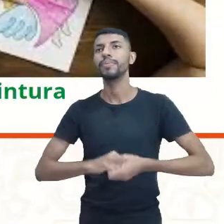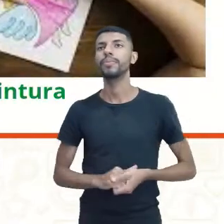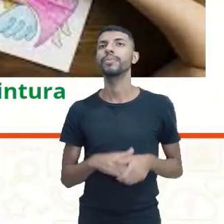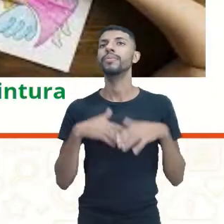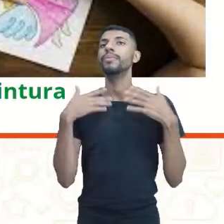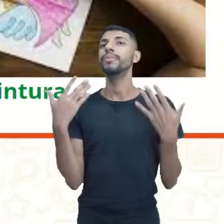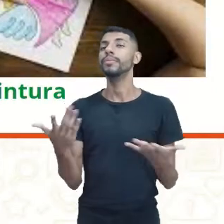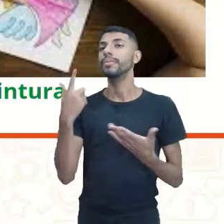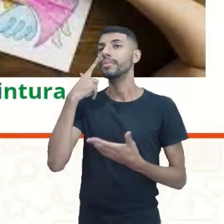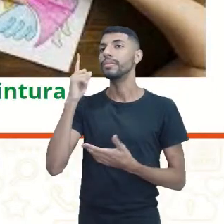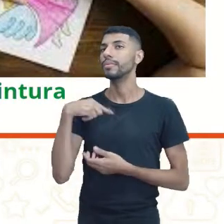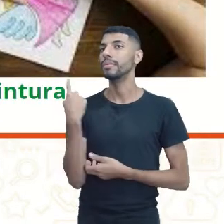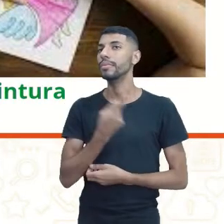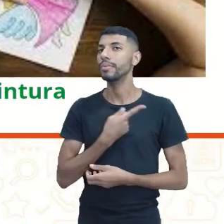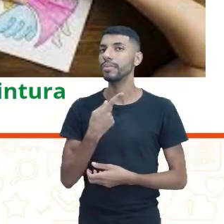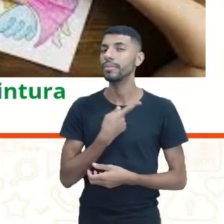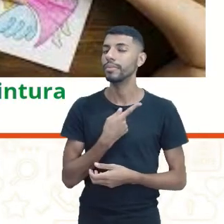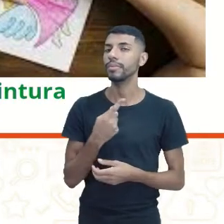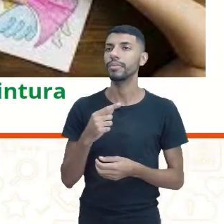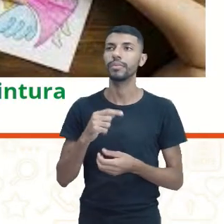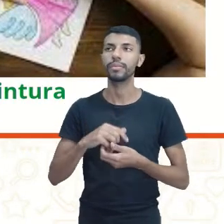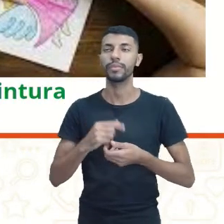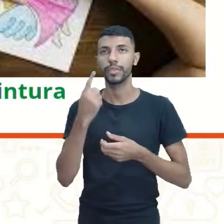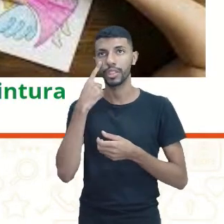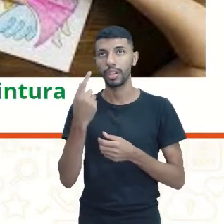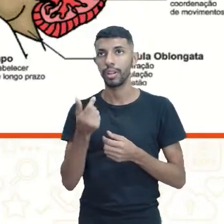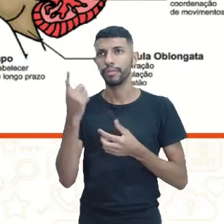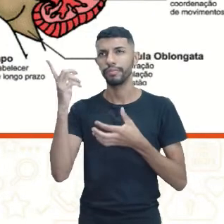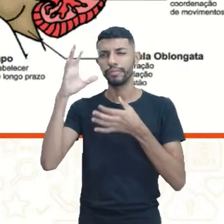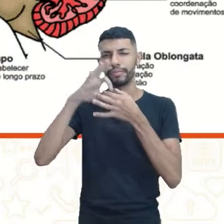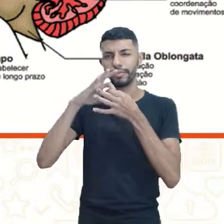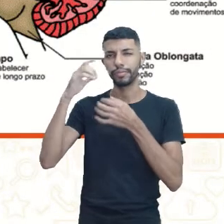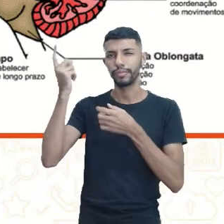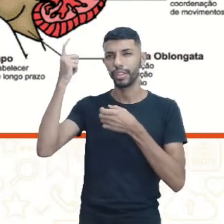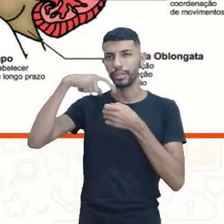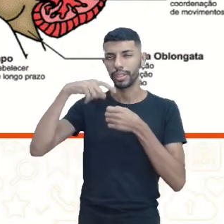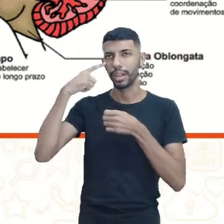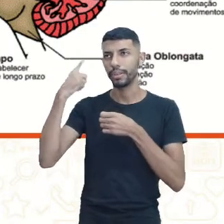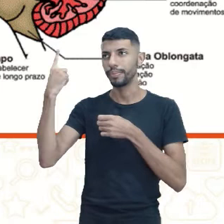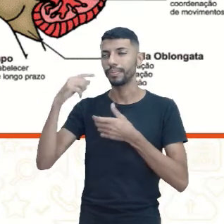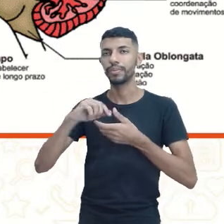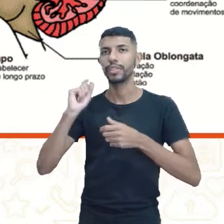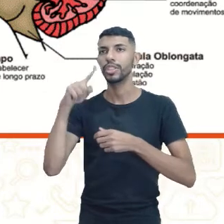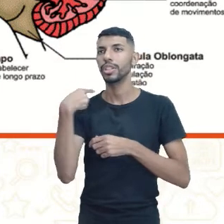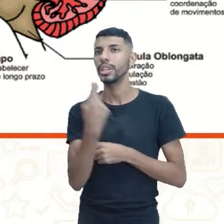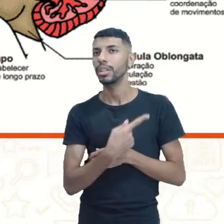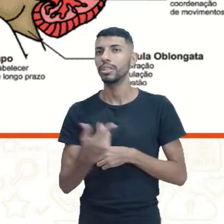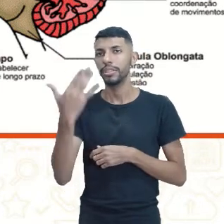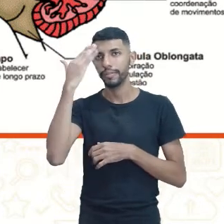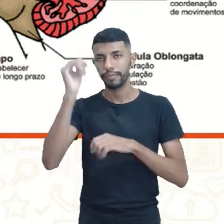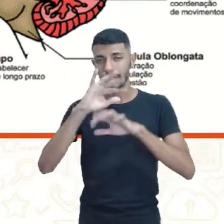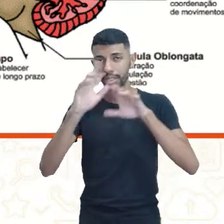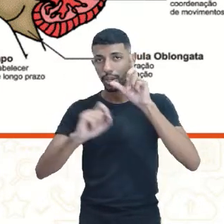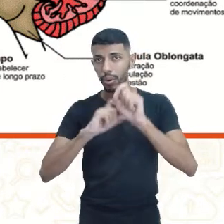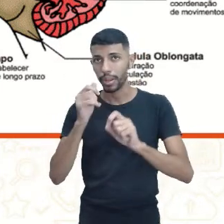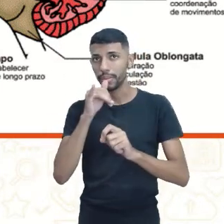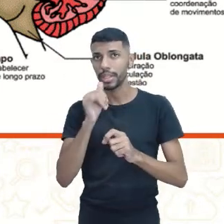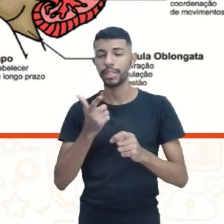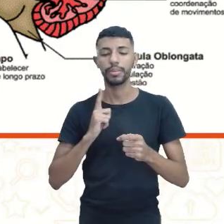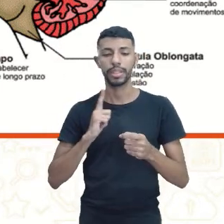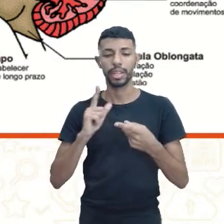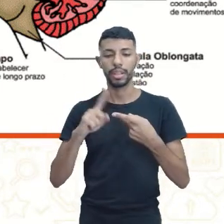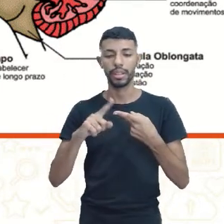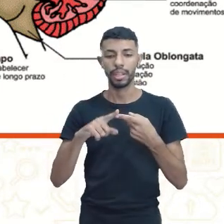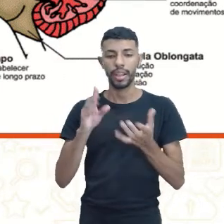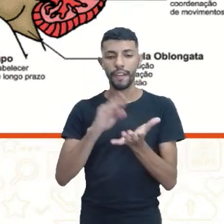Então, quando a gente fala, vamos voltar um pouquinho, só para a gente se situar. Quando a gente fala que a gente tem falta de